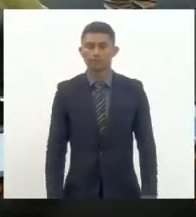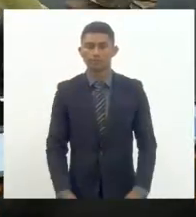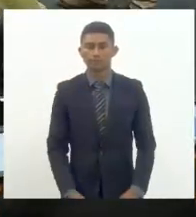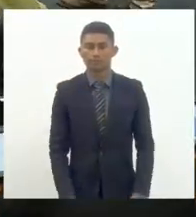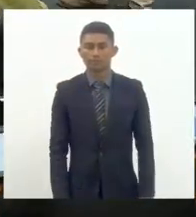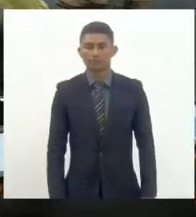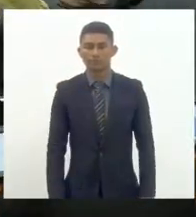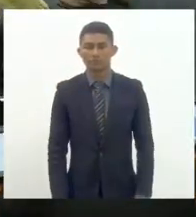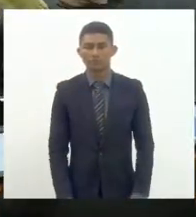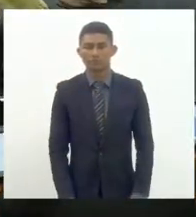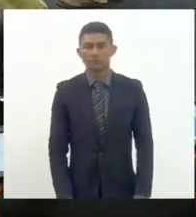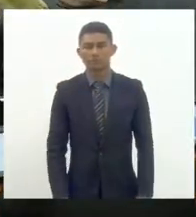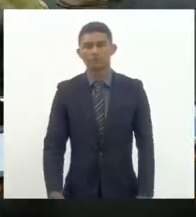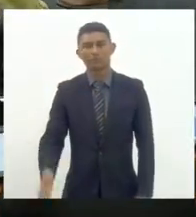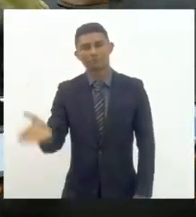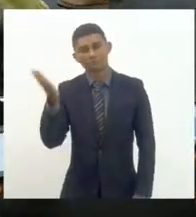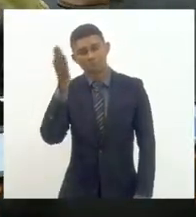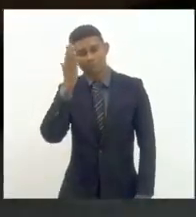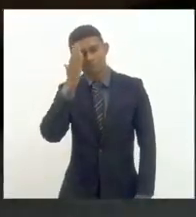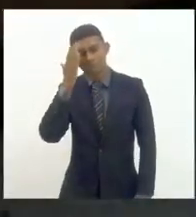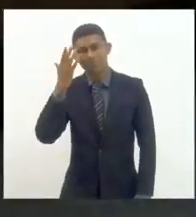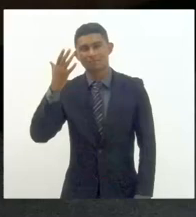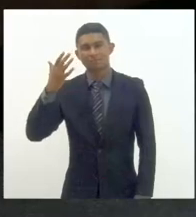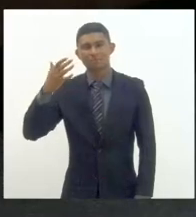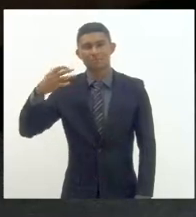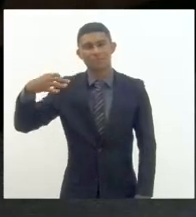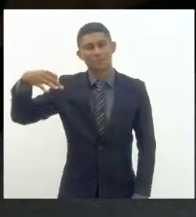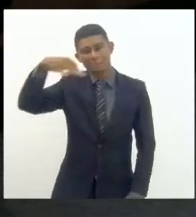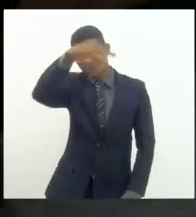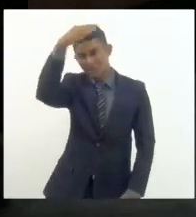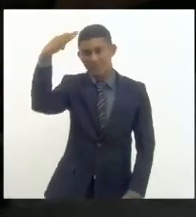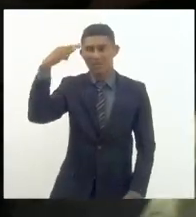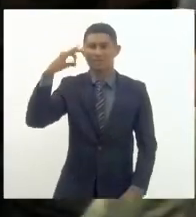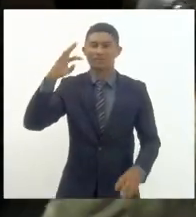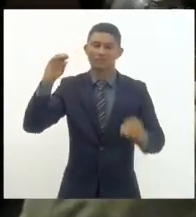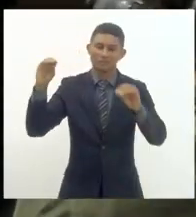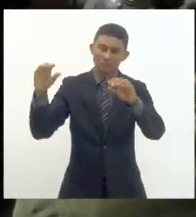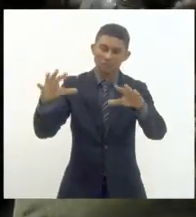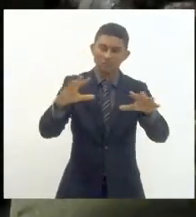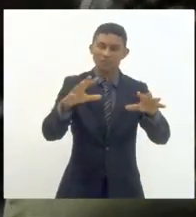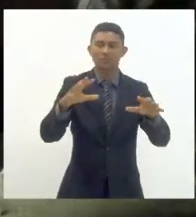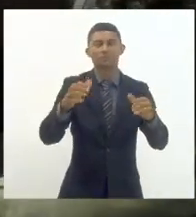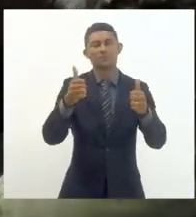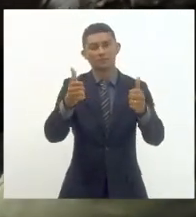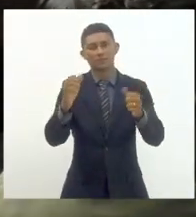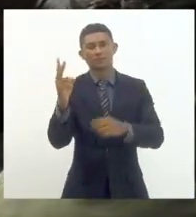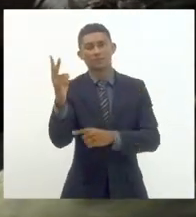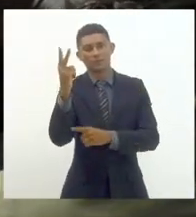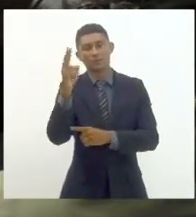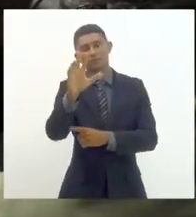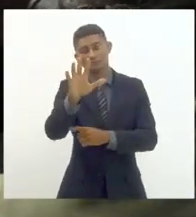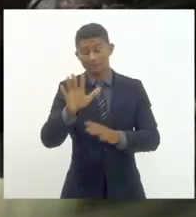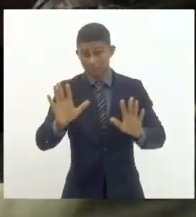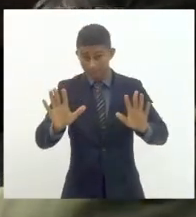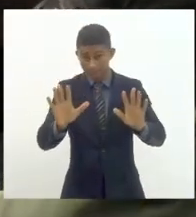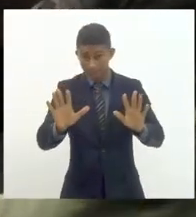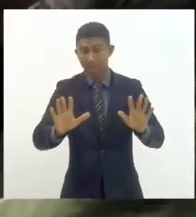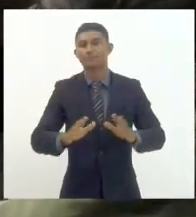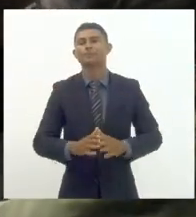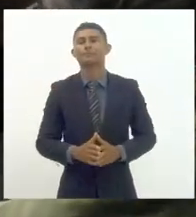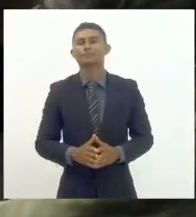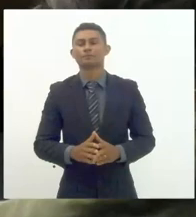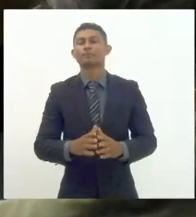Eu sei, senhor presidente, que o Espírito Santo de ouvido vale a pena, etc. Mas olha só,